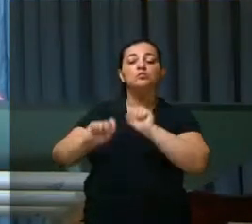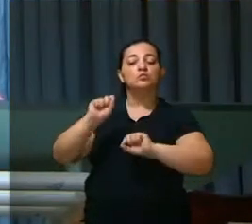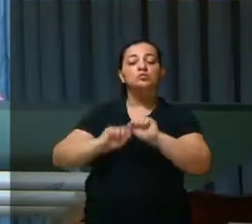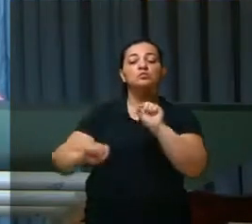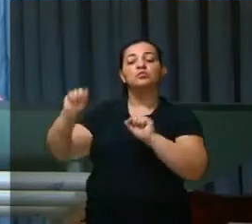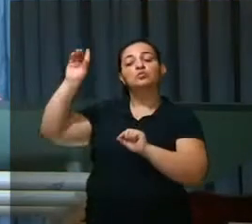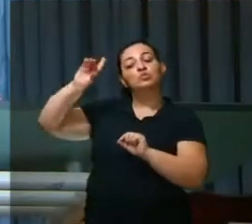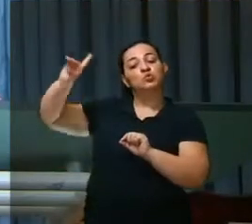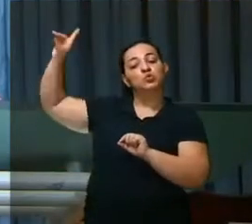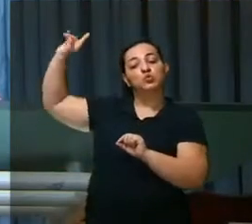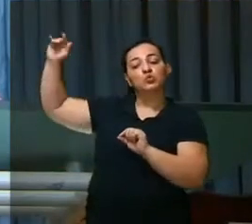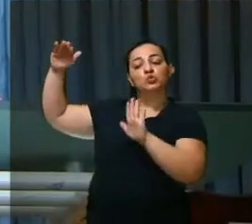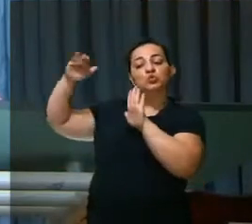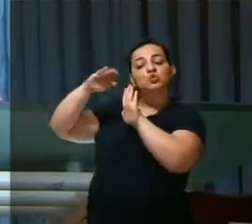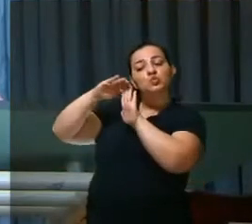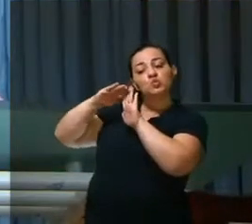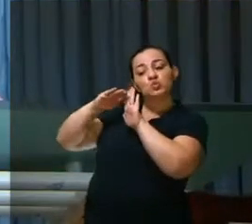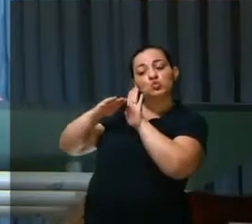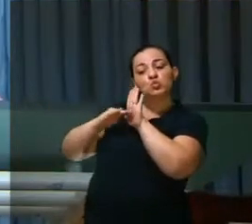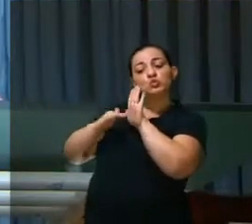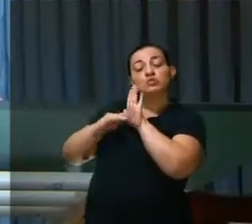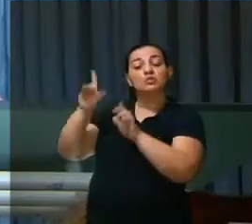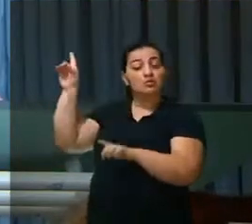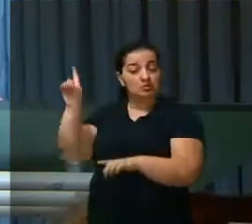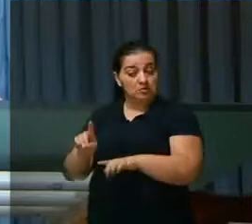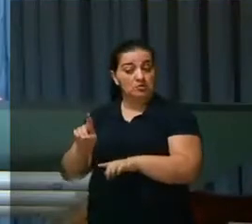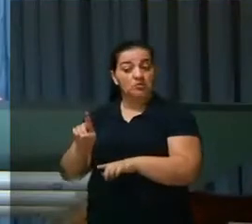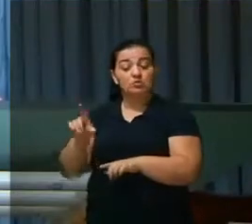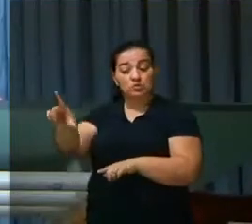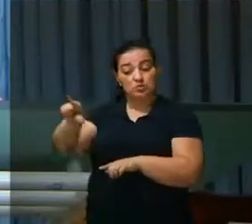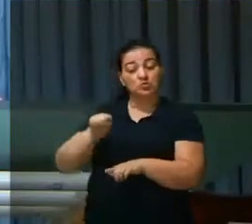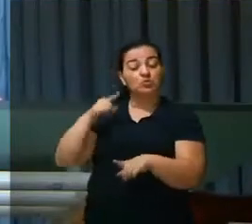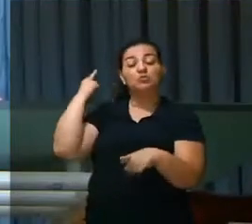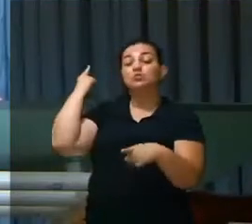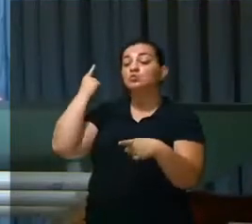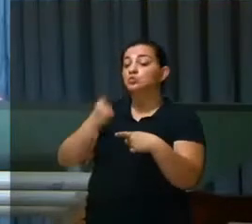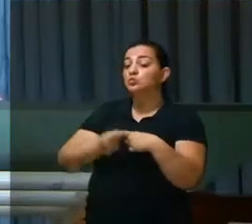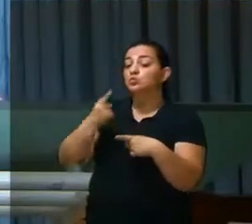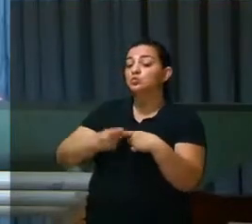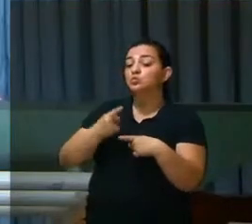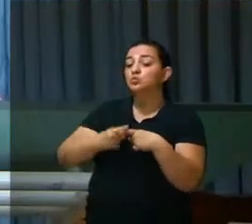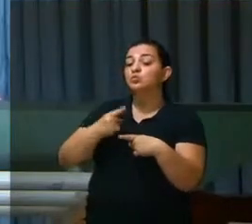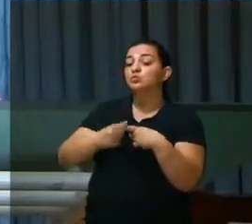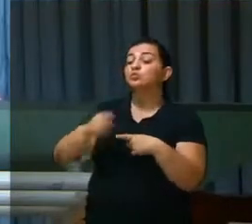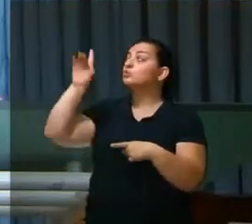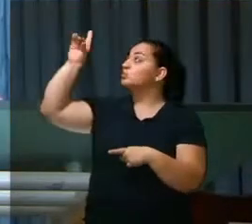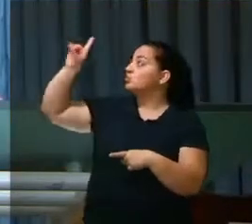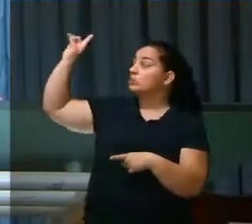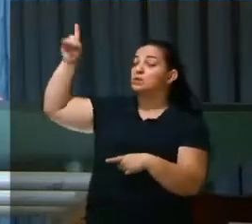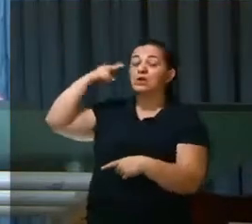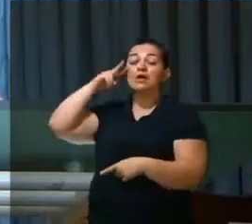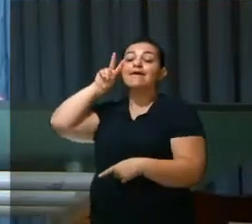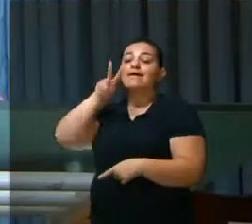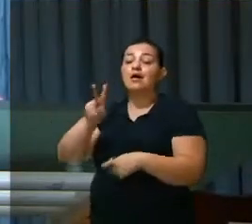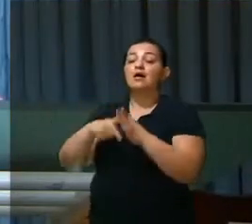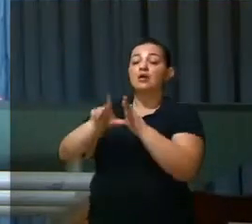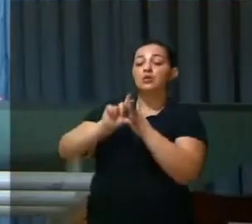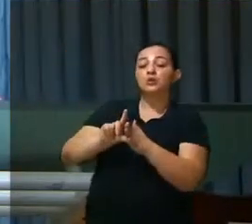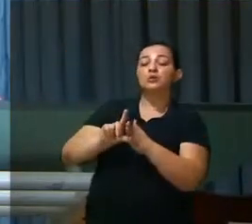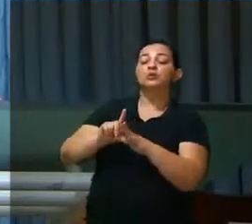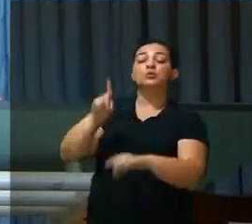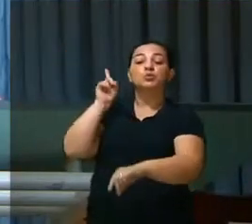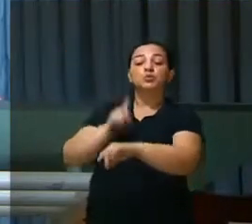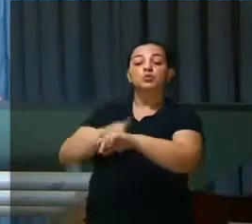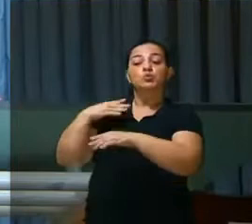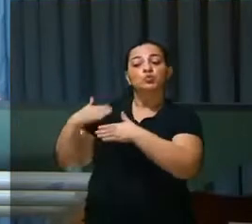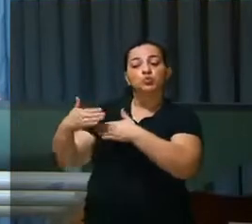Deus bom e ser um predestinado por quê Porque ele viu que você em um